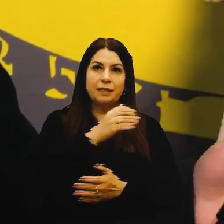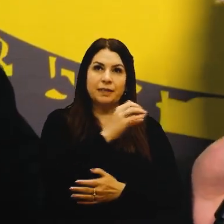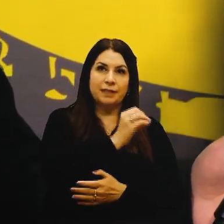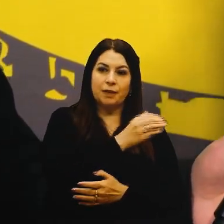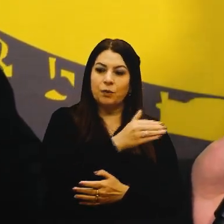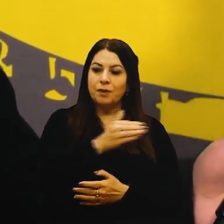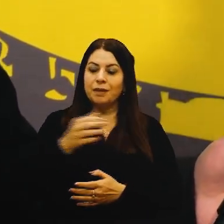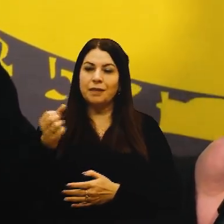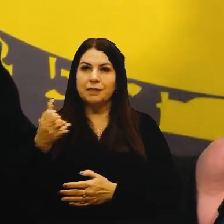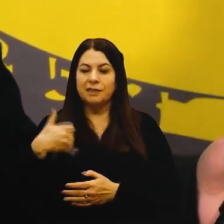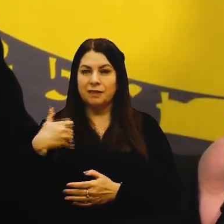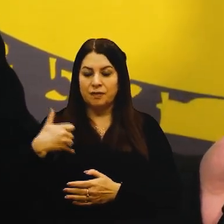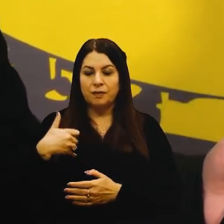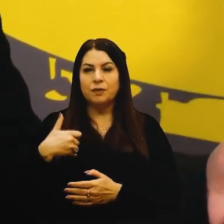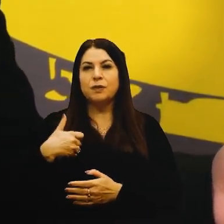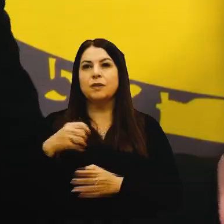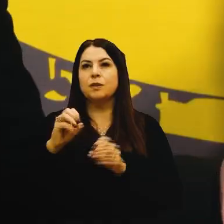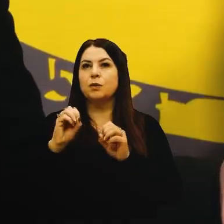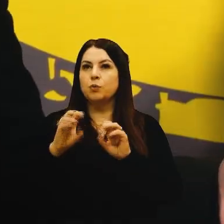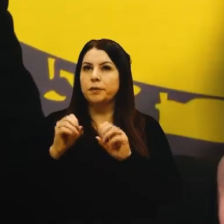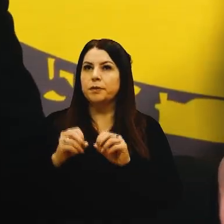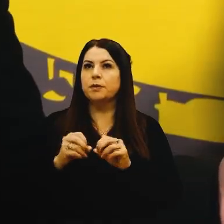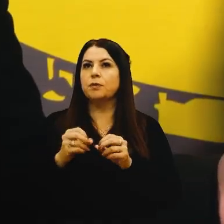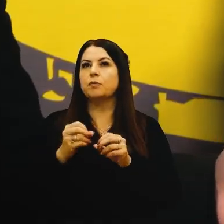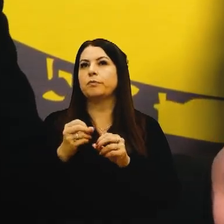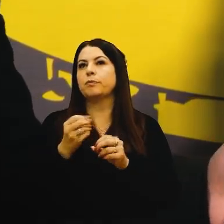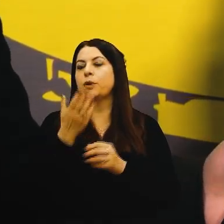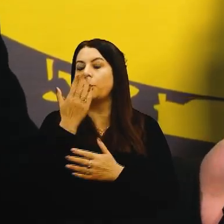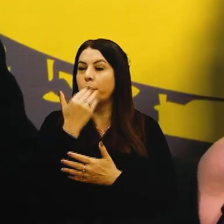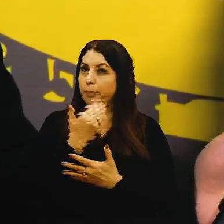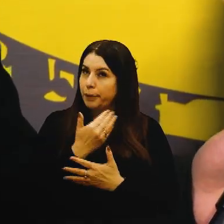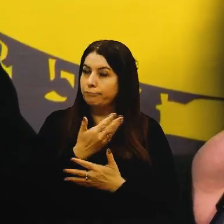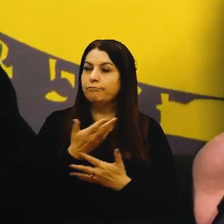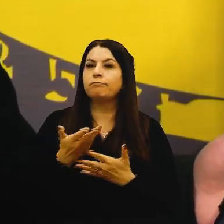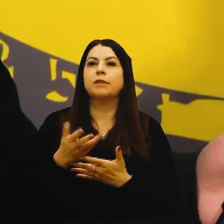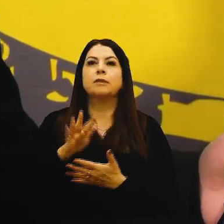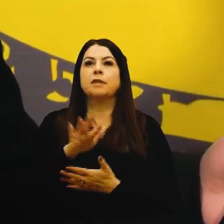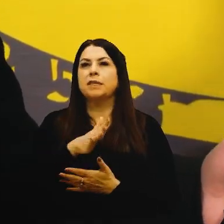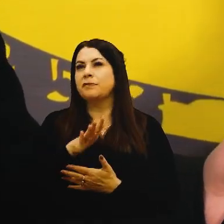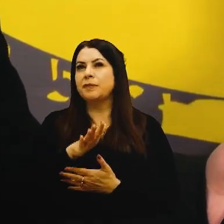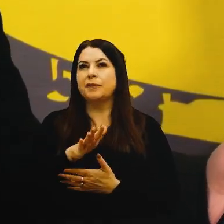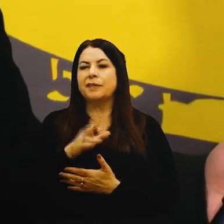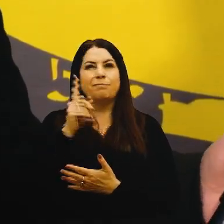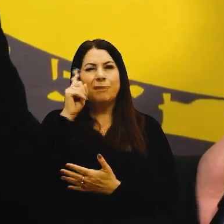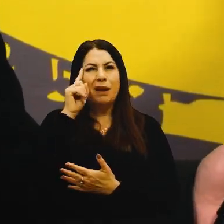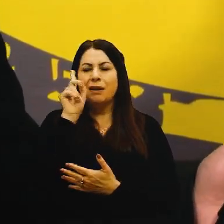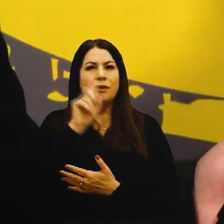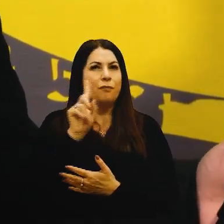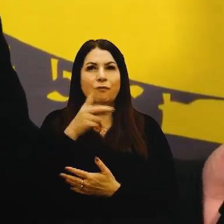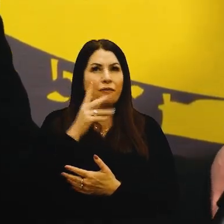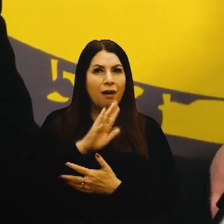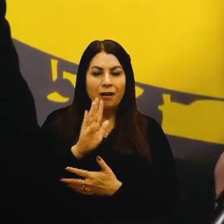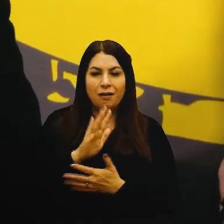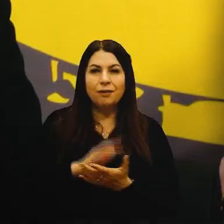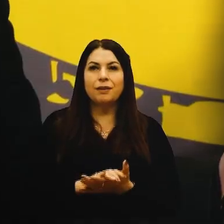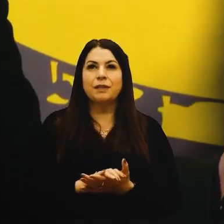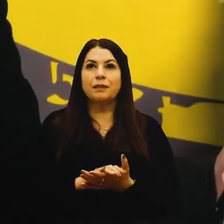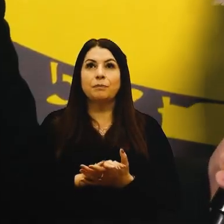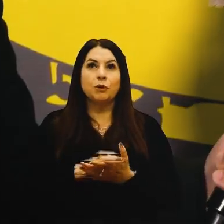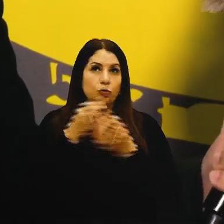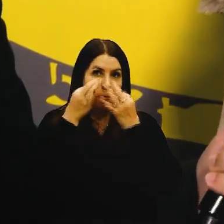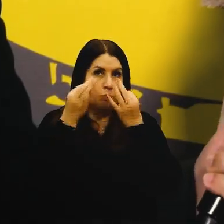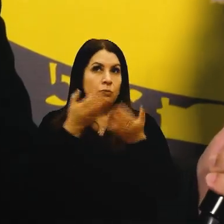6 anos. Da educação, da alimentação, que é uma coisa que às vezes a gente não fala, Me chamou